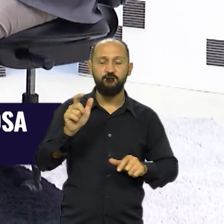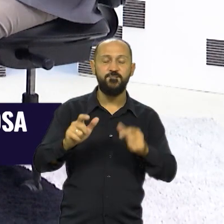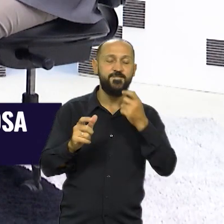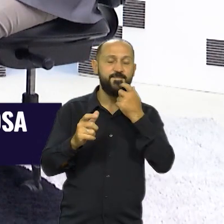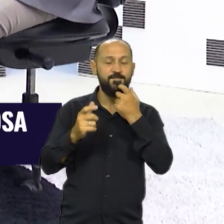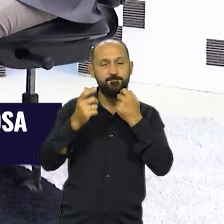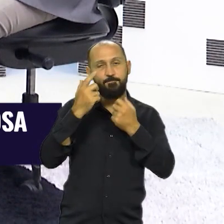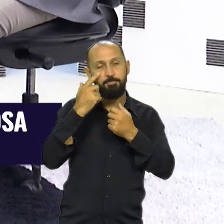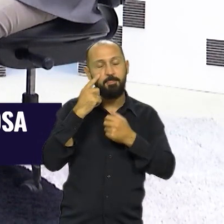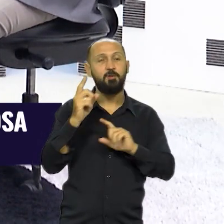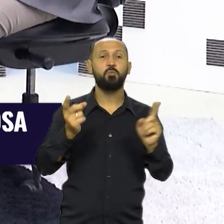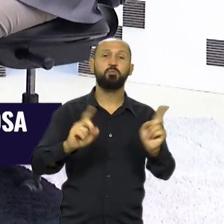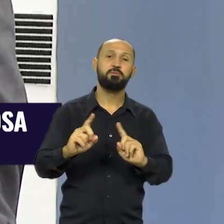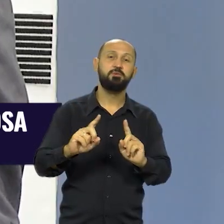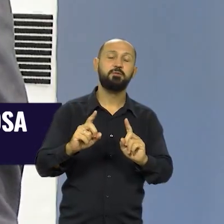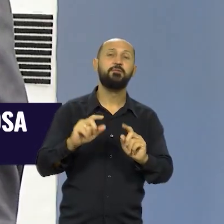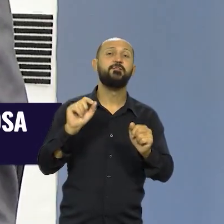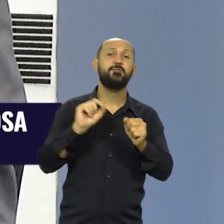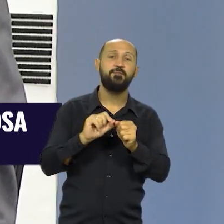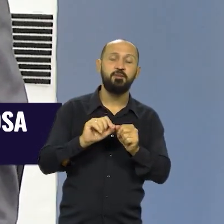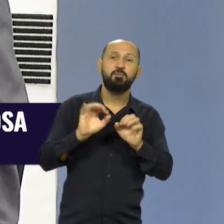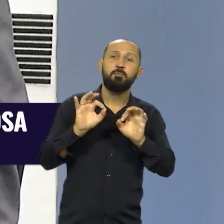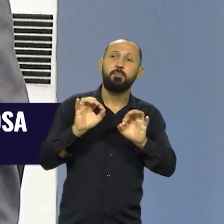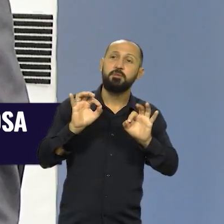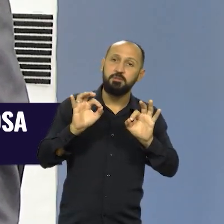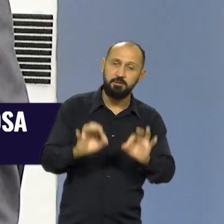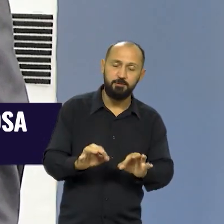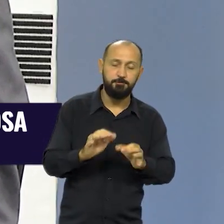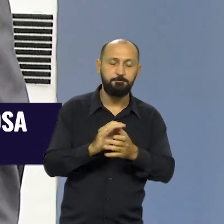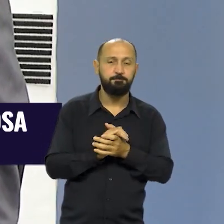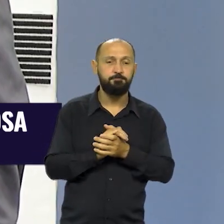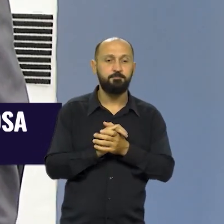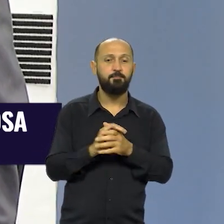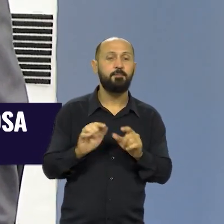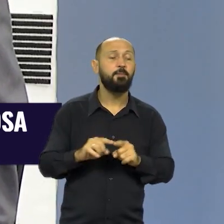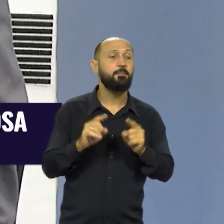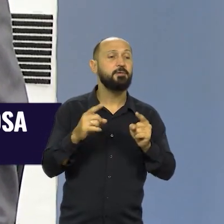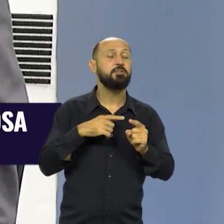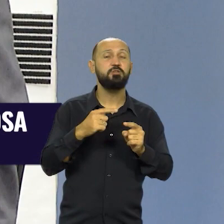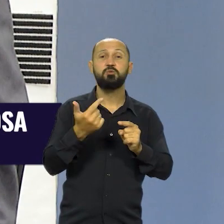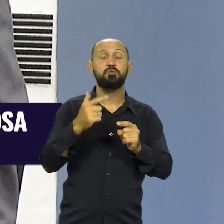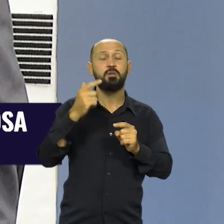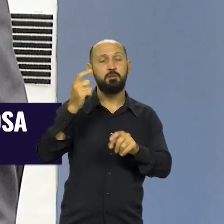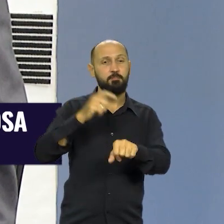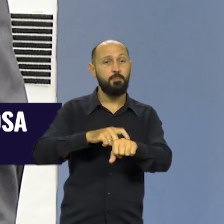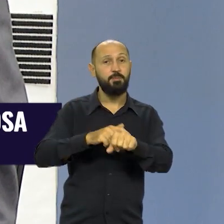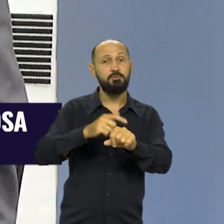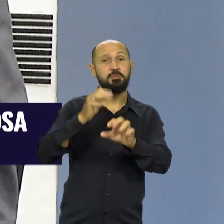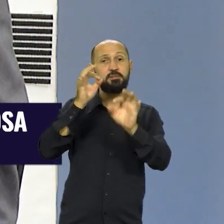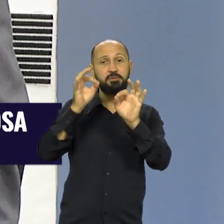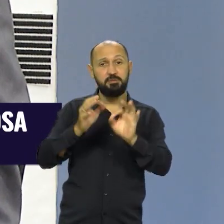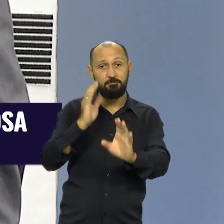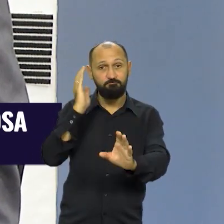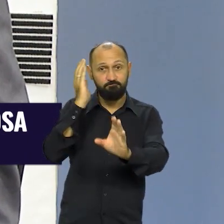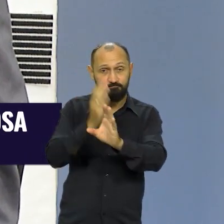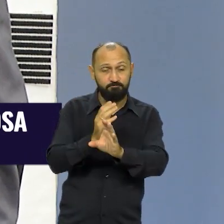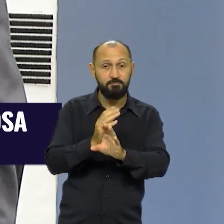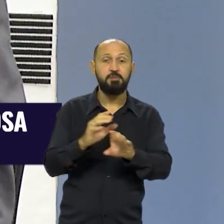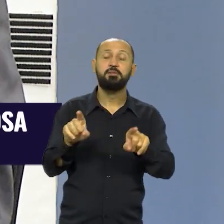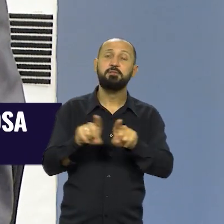alguns desses atores vêm, olha, não é assim, é feito de uma forma correta. Mas nós não temos um diagnóstico